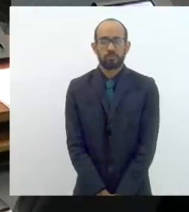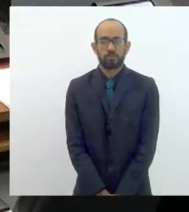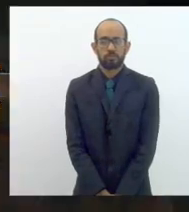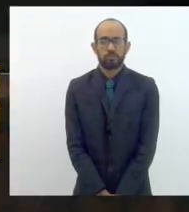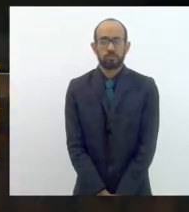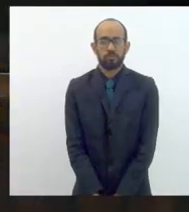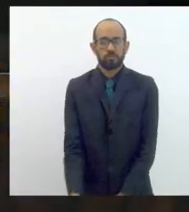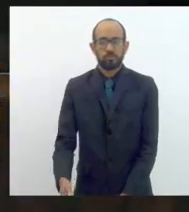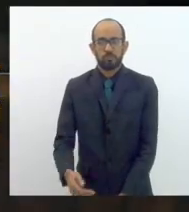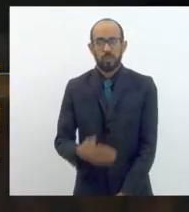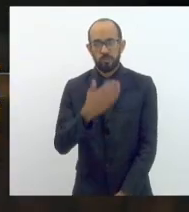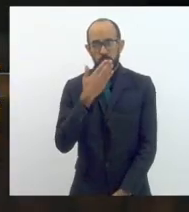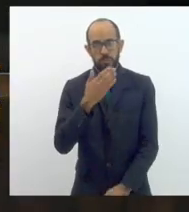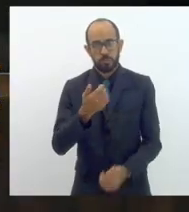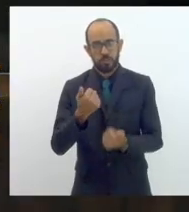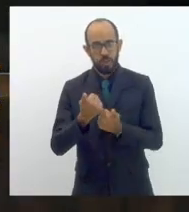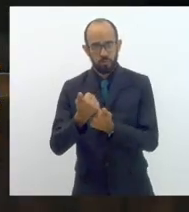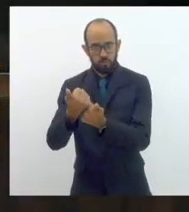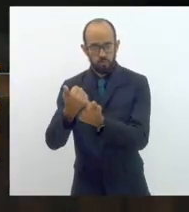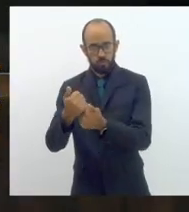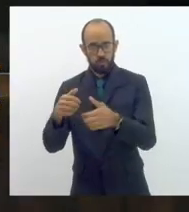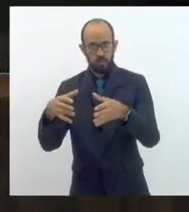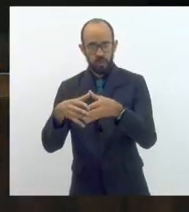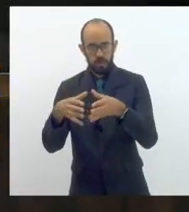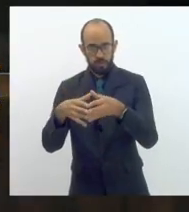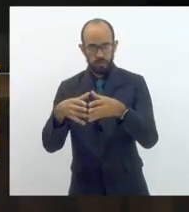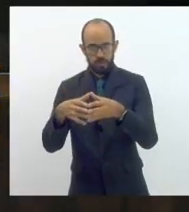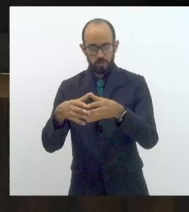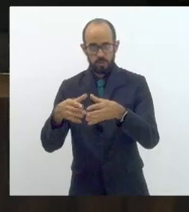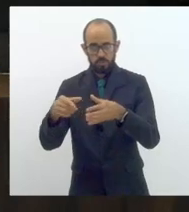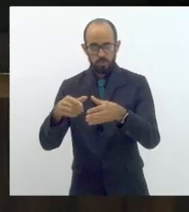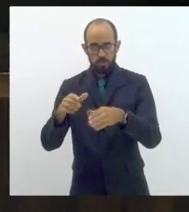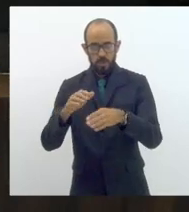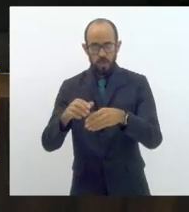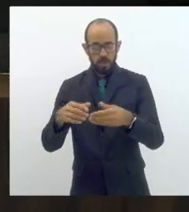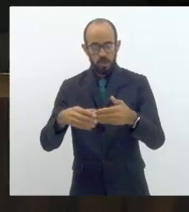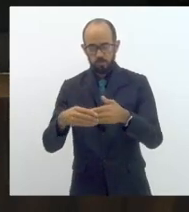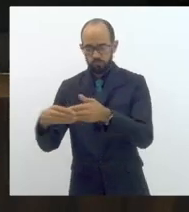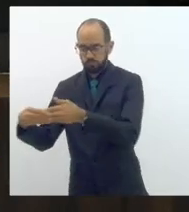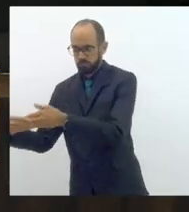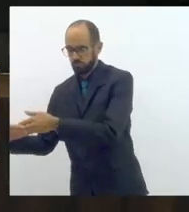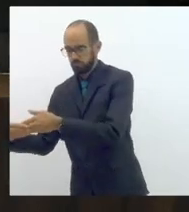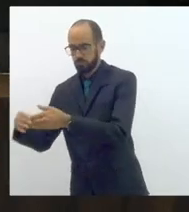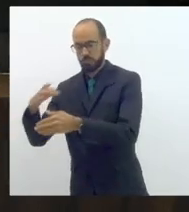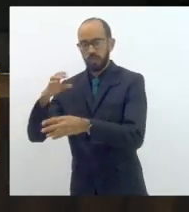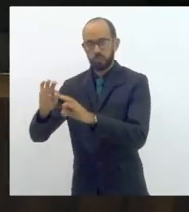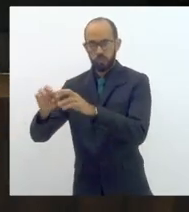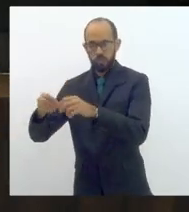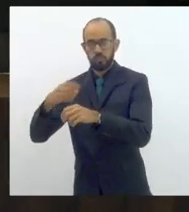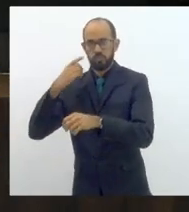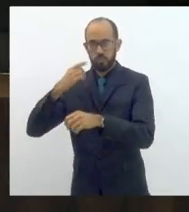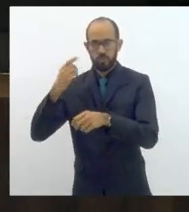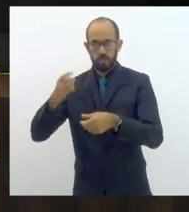Peço ajuda da equipe maravilhosa aí para conduzir os nossos deputados e deputadas até o local.